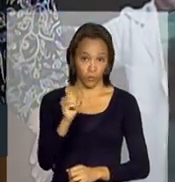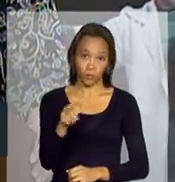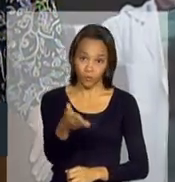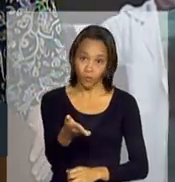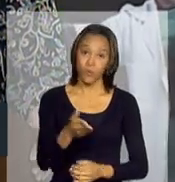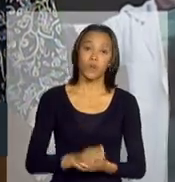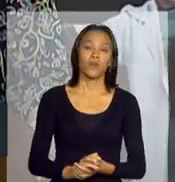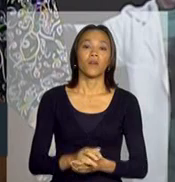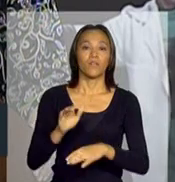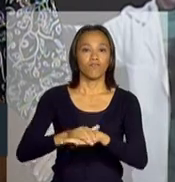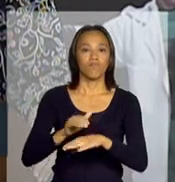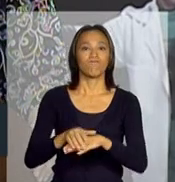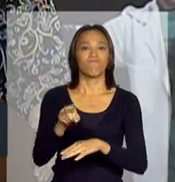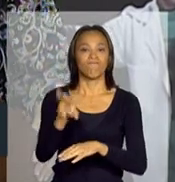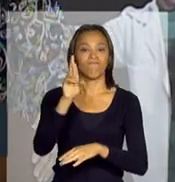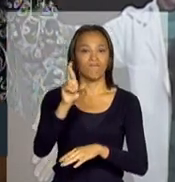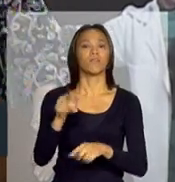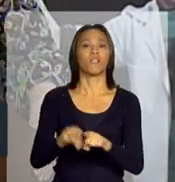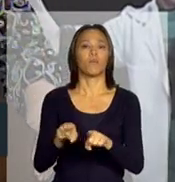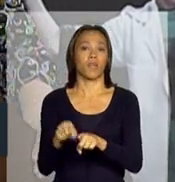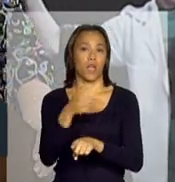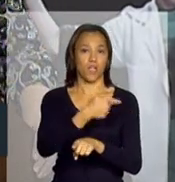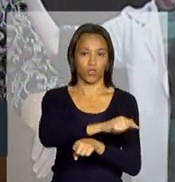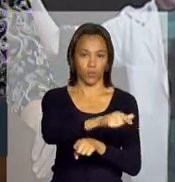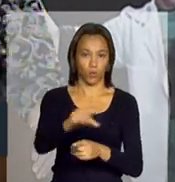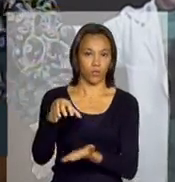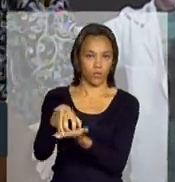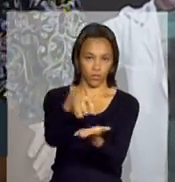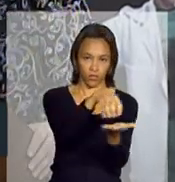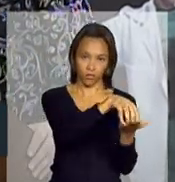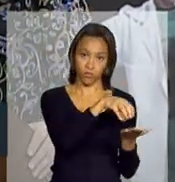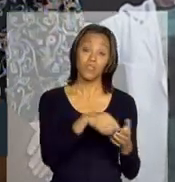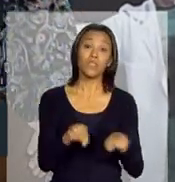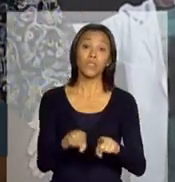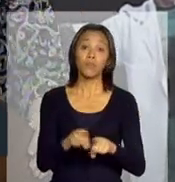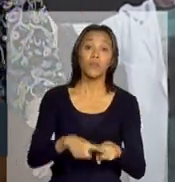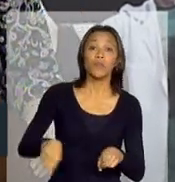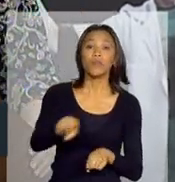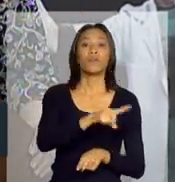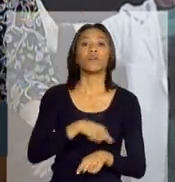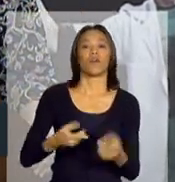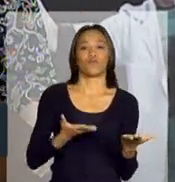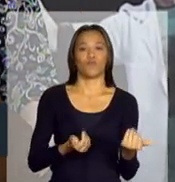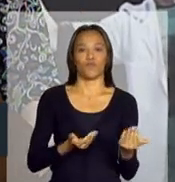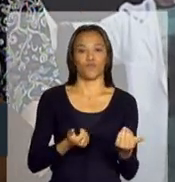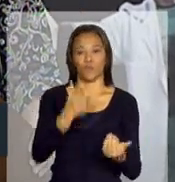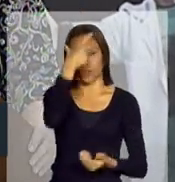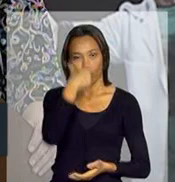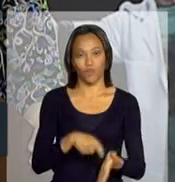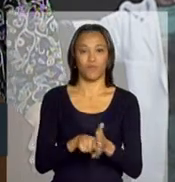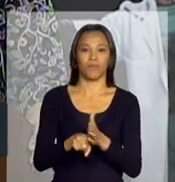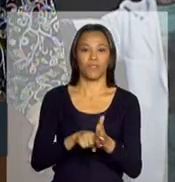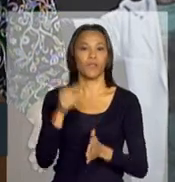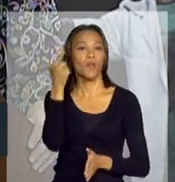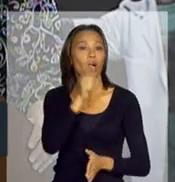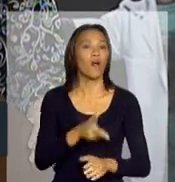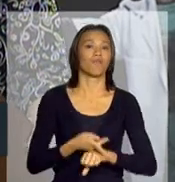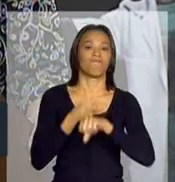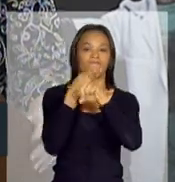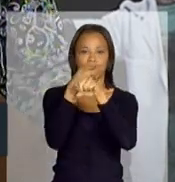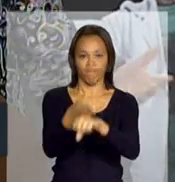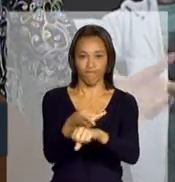intermédio de quem cumprimento todas as instituições e os jovens cientistas agraciados com esse